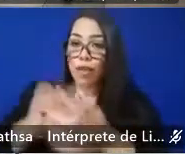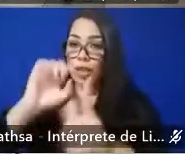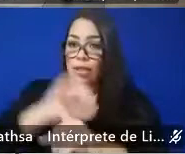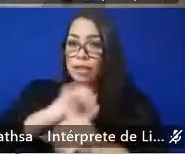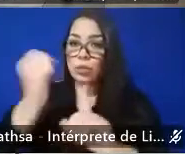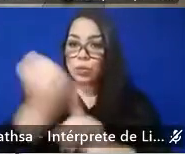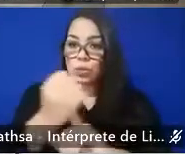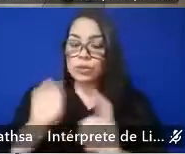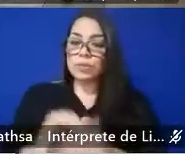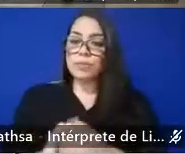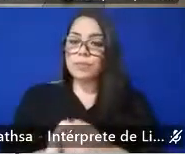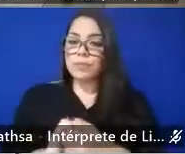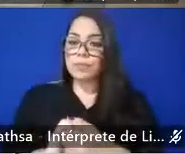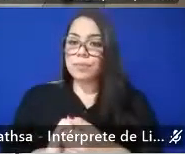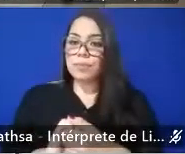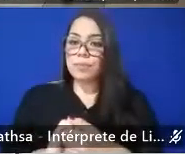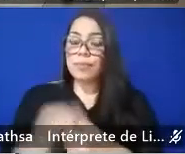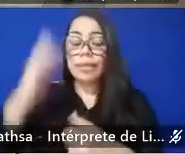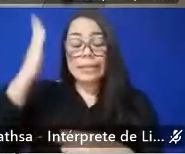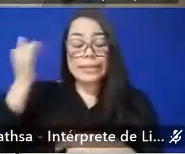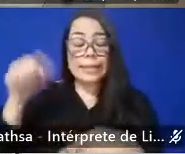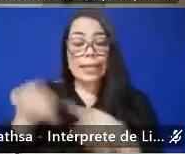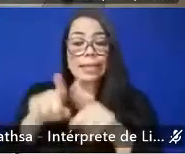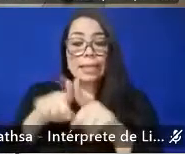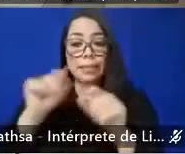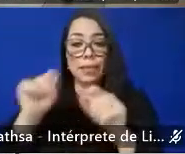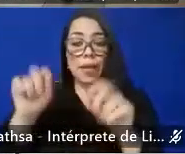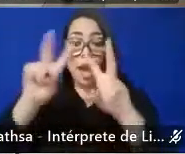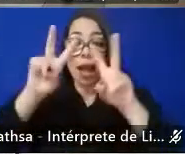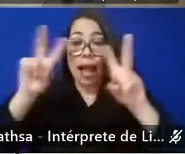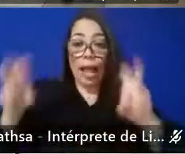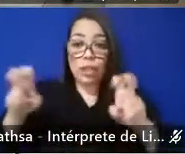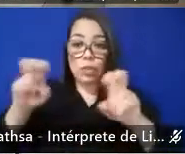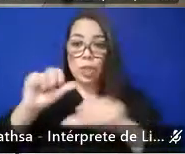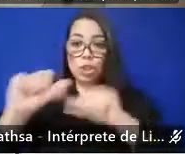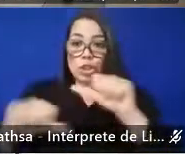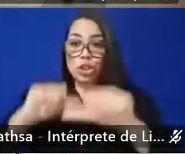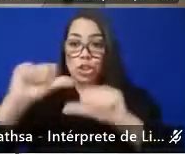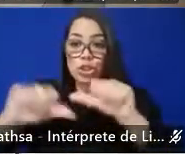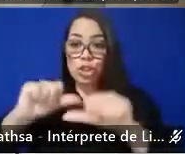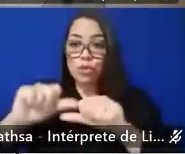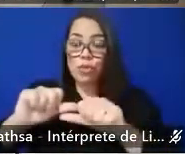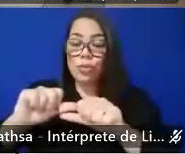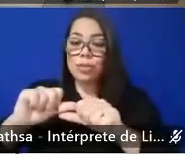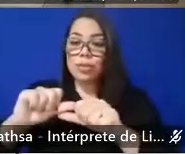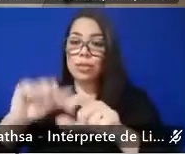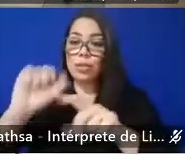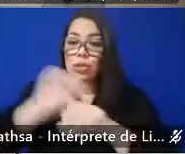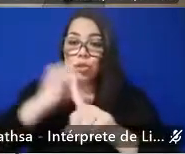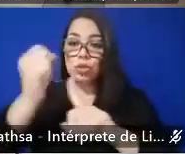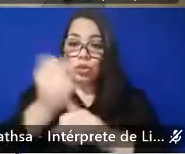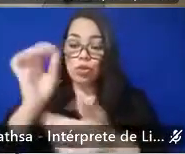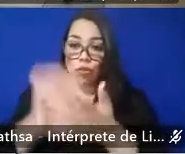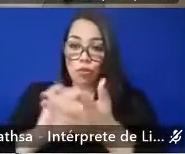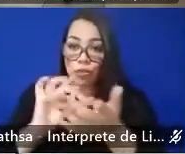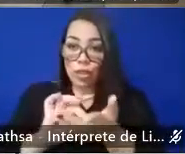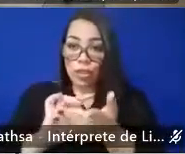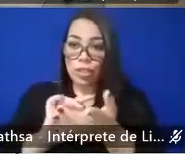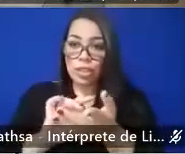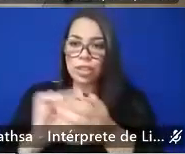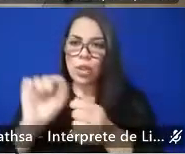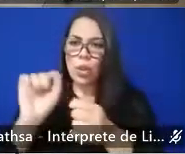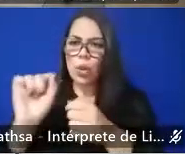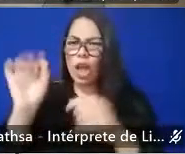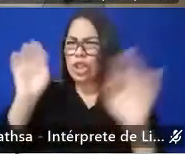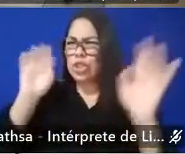eu sei bem que a expressão "transformação da realidade social" soa utópica